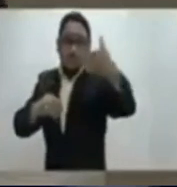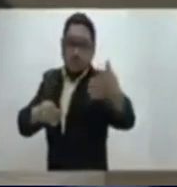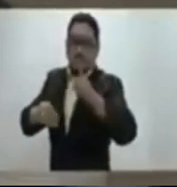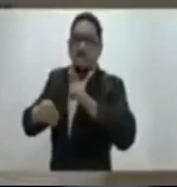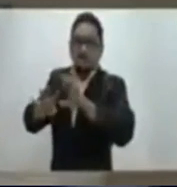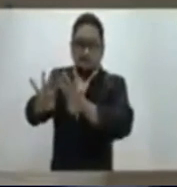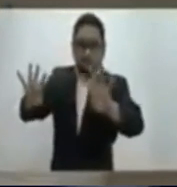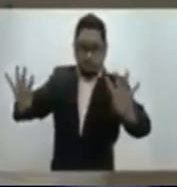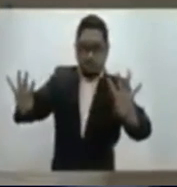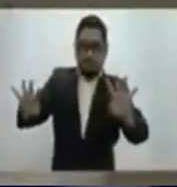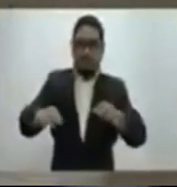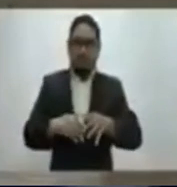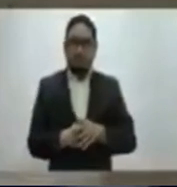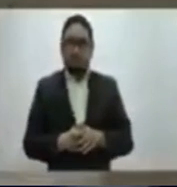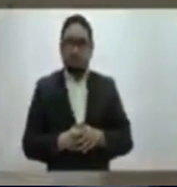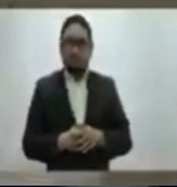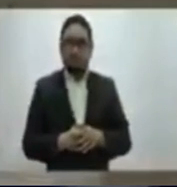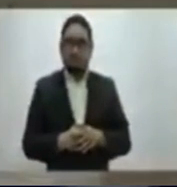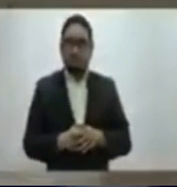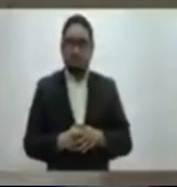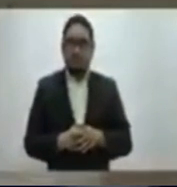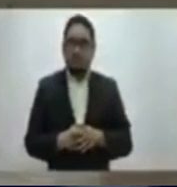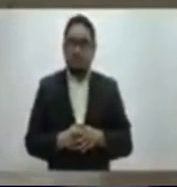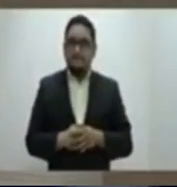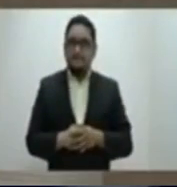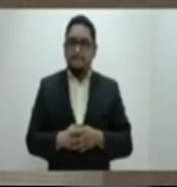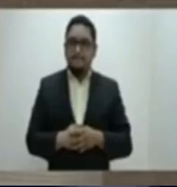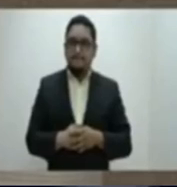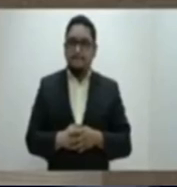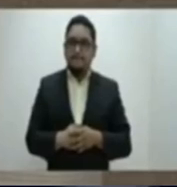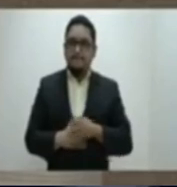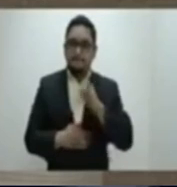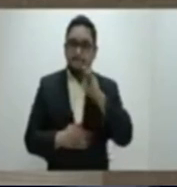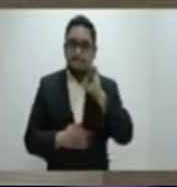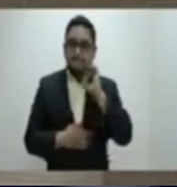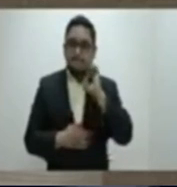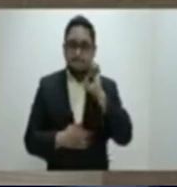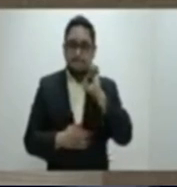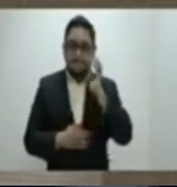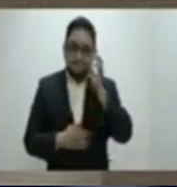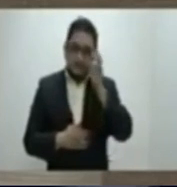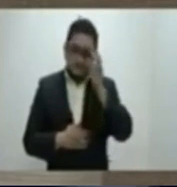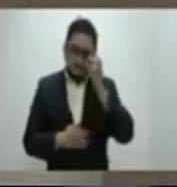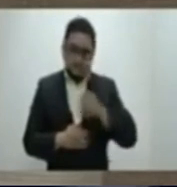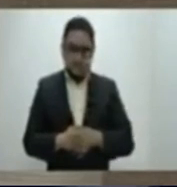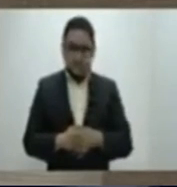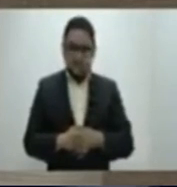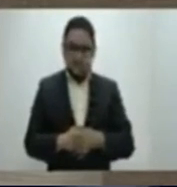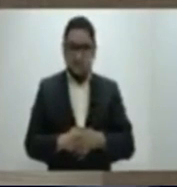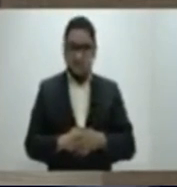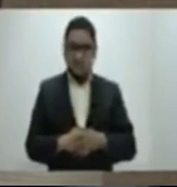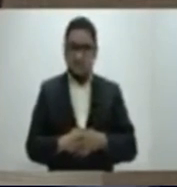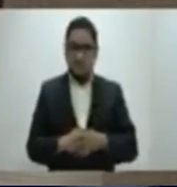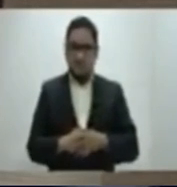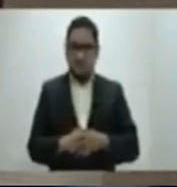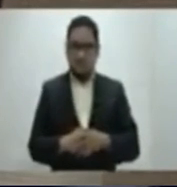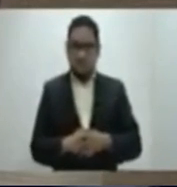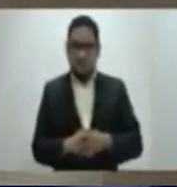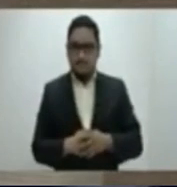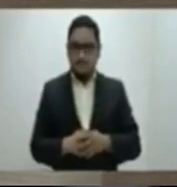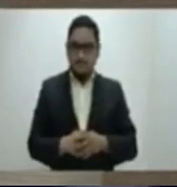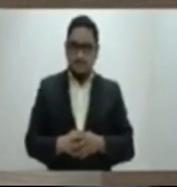Tem ali mais ou menos 1 metro de altura de contenção de concreto, e em cima o gradil, como acontece